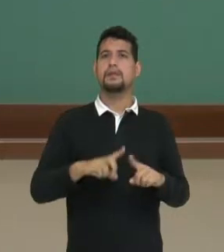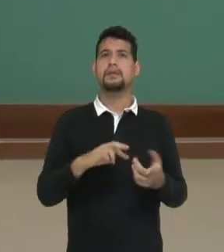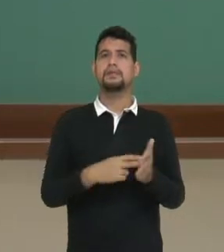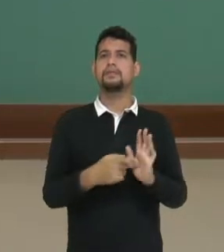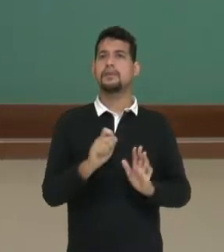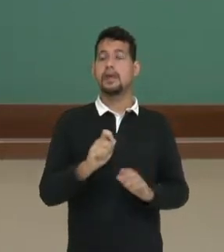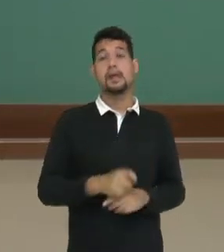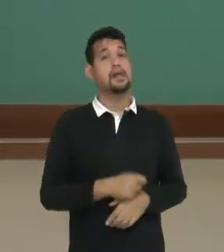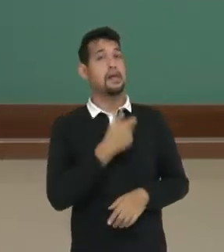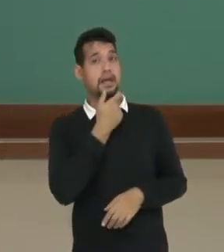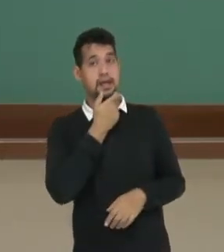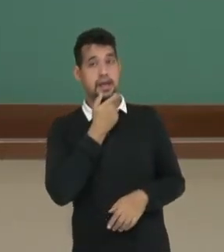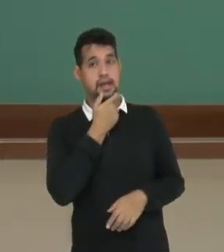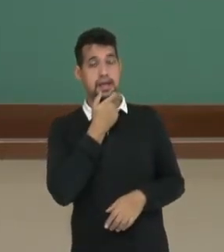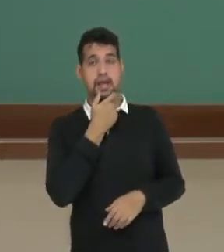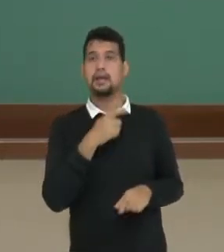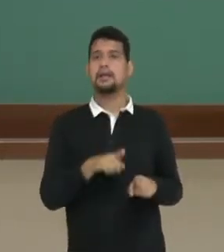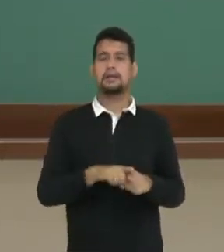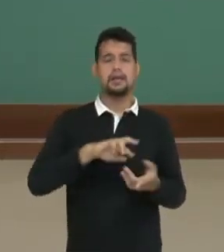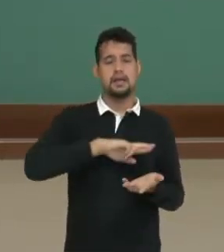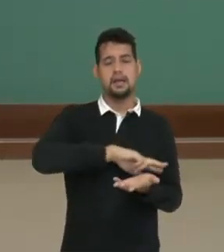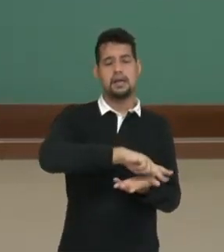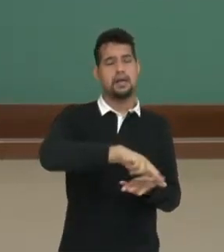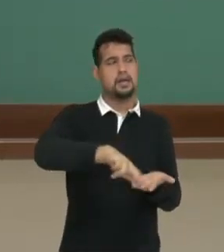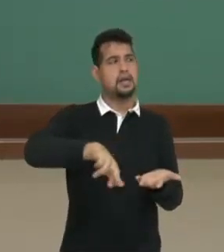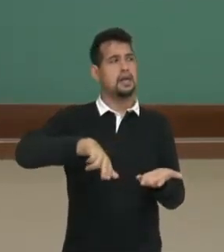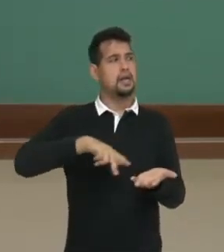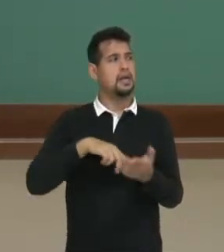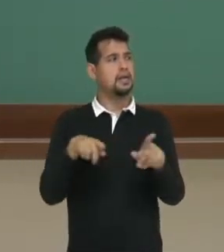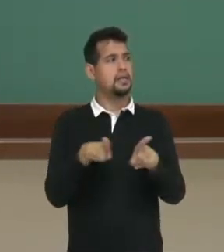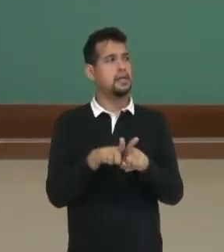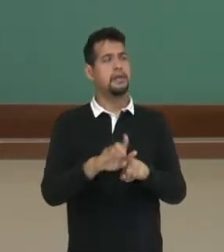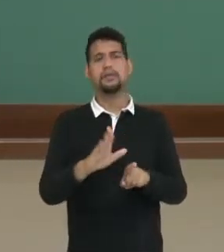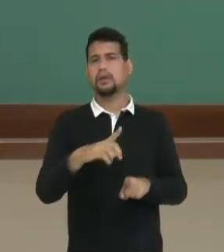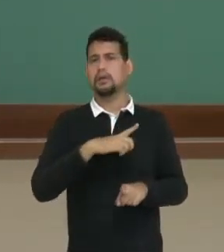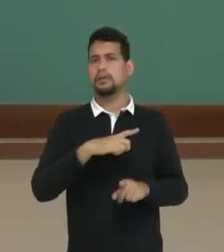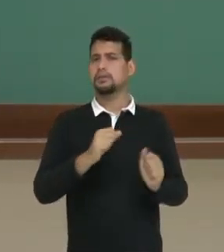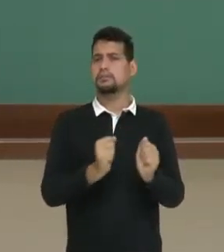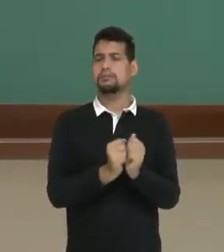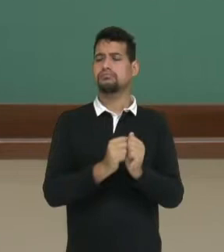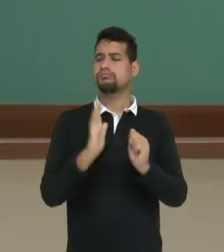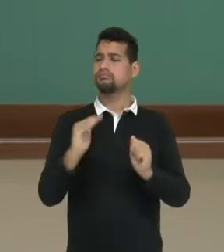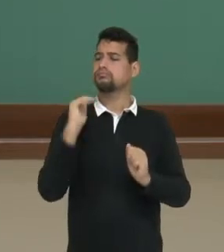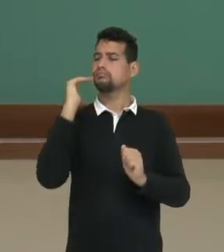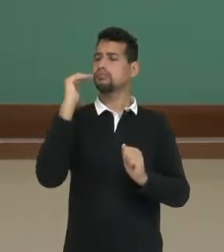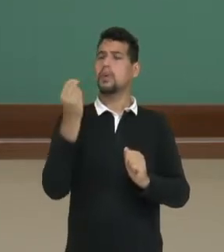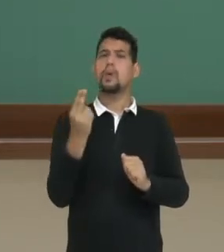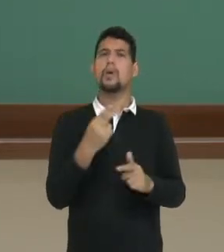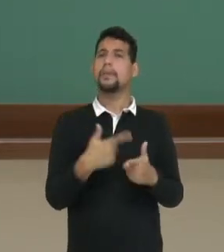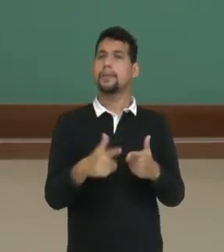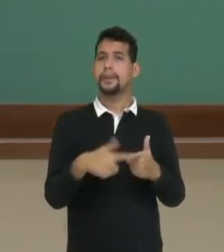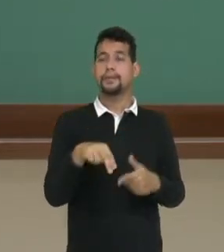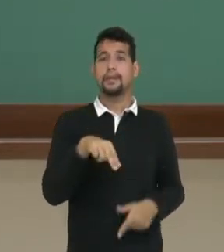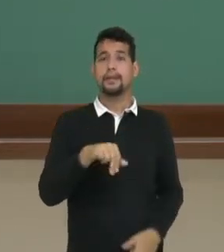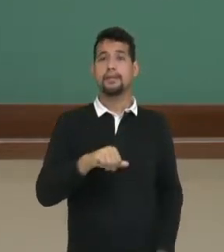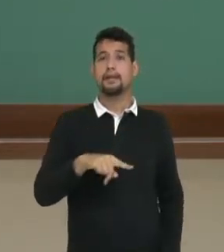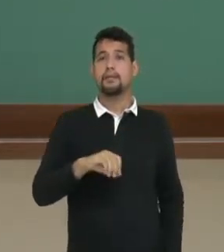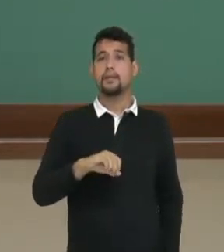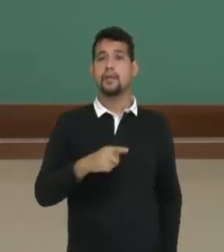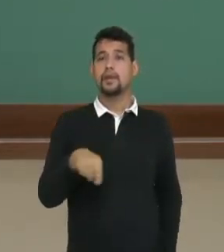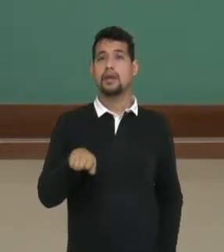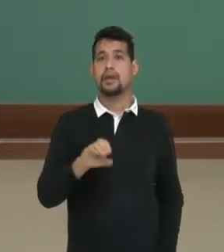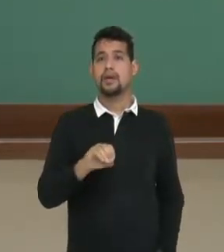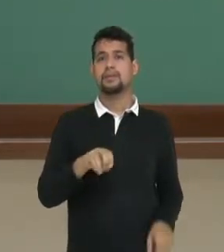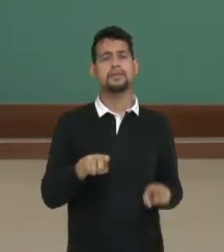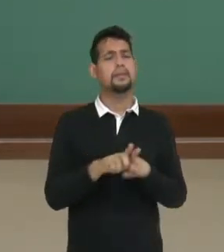a Inglaterra, né? As outras nações europeias estavam sob o domínio ou conflito com Napoleão Bonaparte, então tem